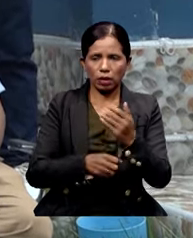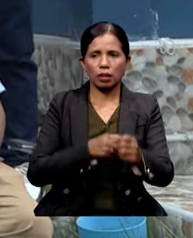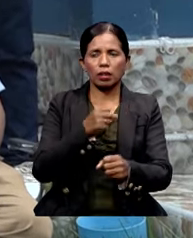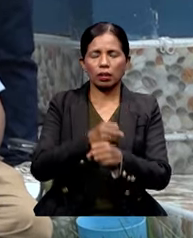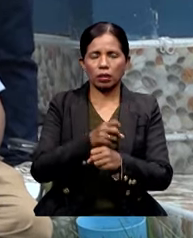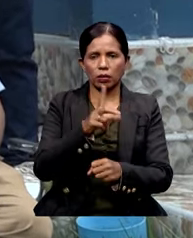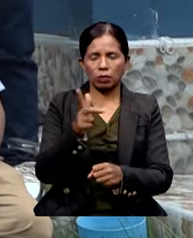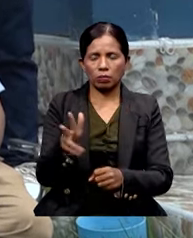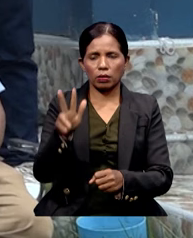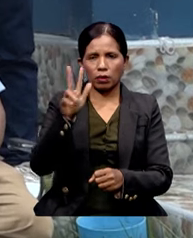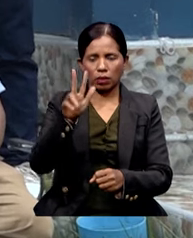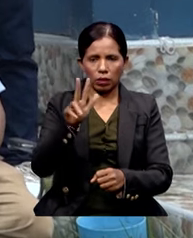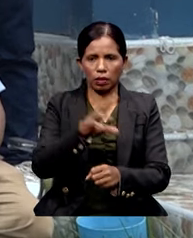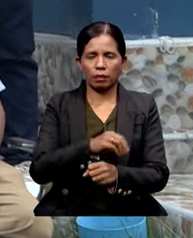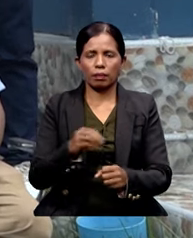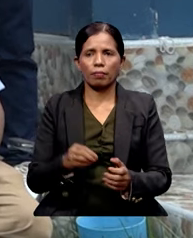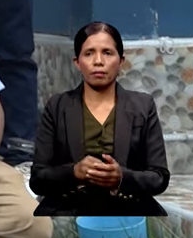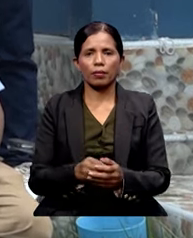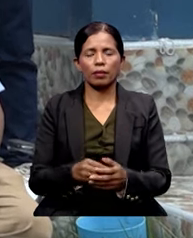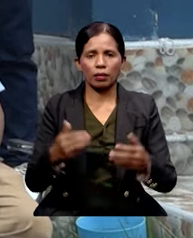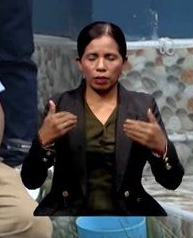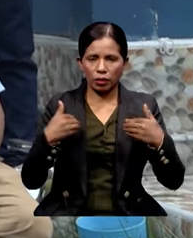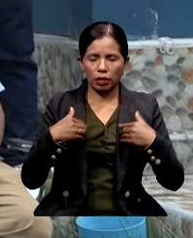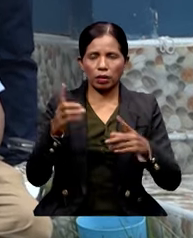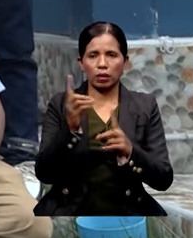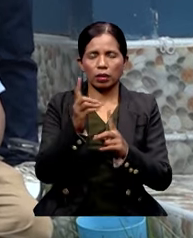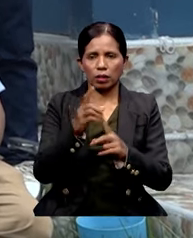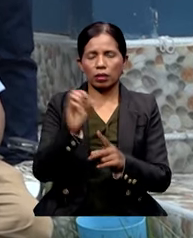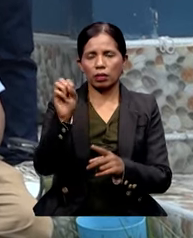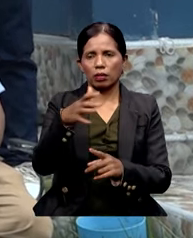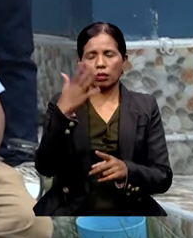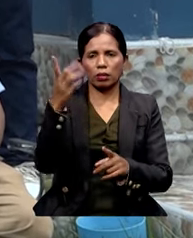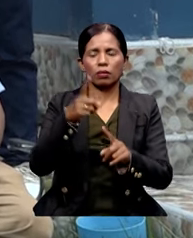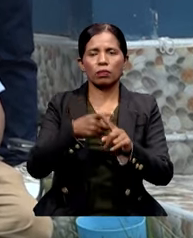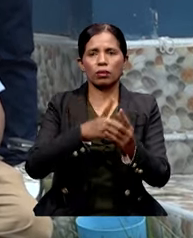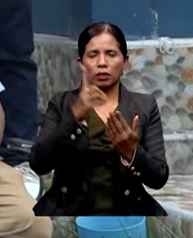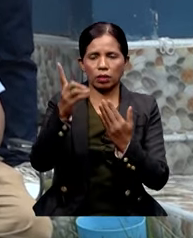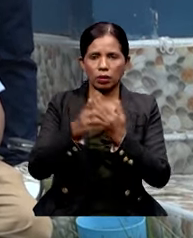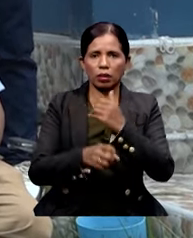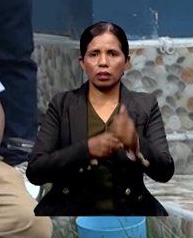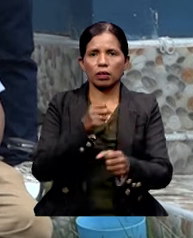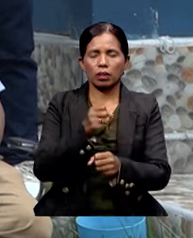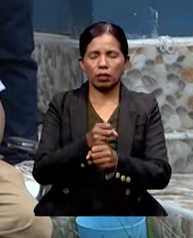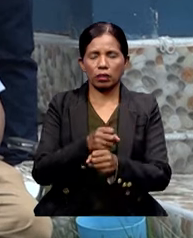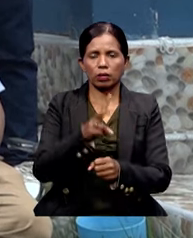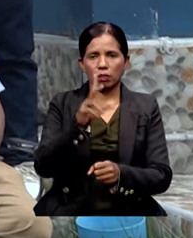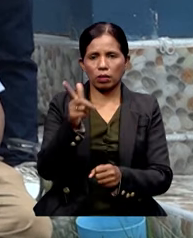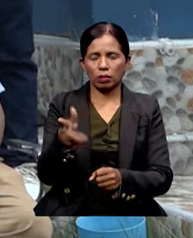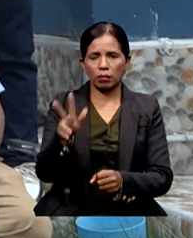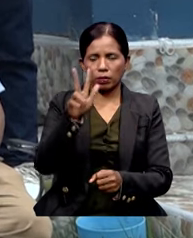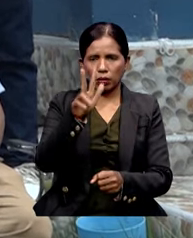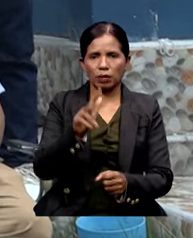Rua Ruanulo Recintolu. No ia Lorong Sanulu Resin 5, Fulan Dezembro, Tinan, Rihun, Rua Ruanulu Resin